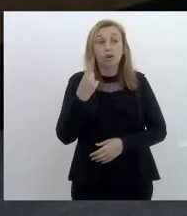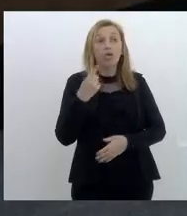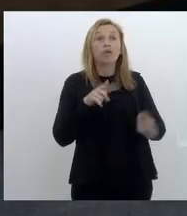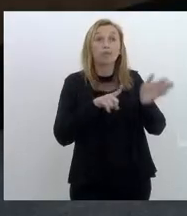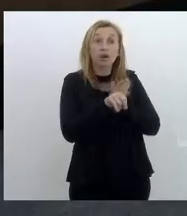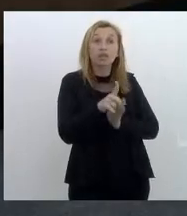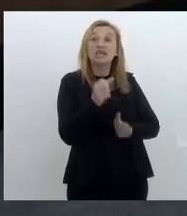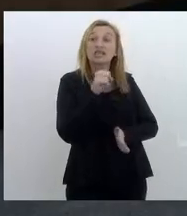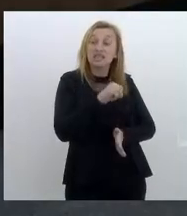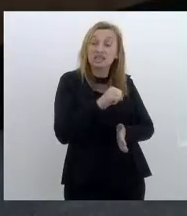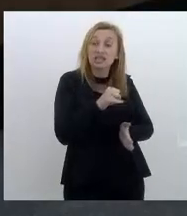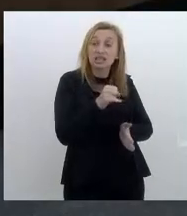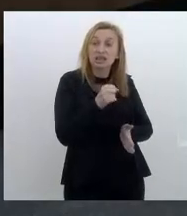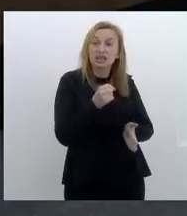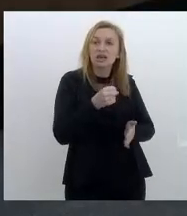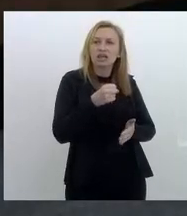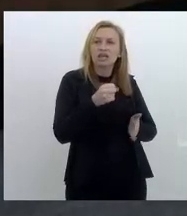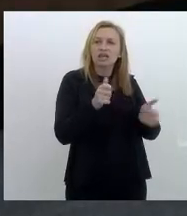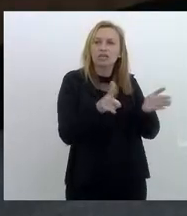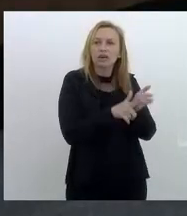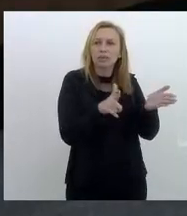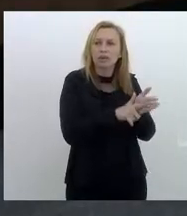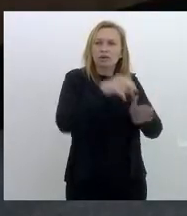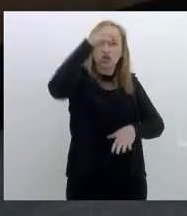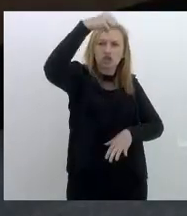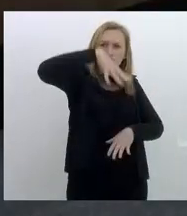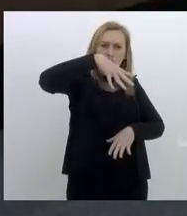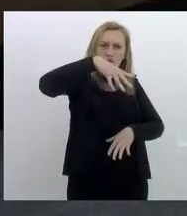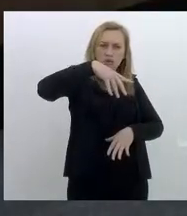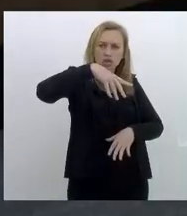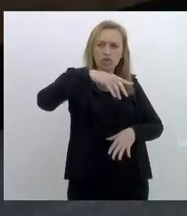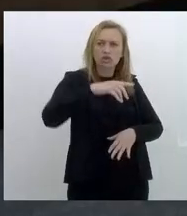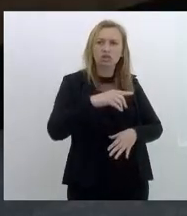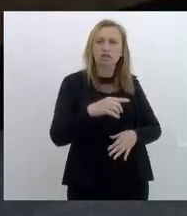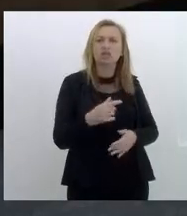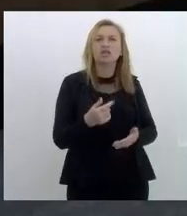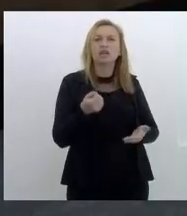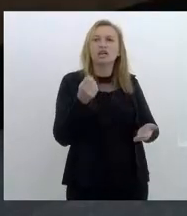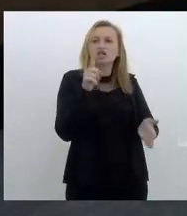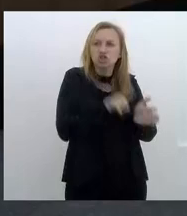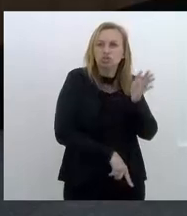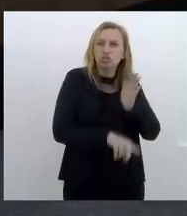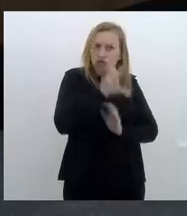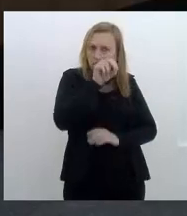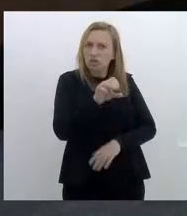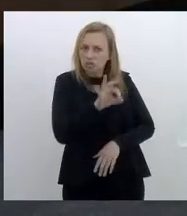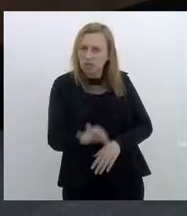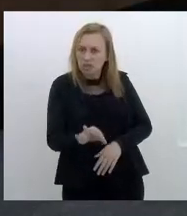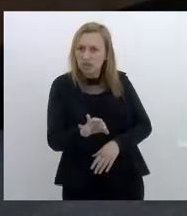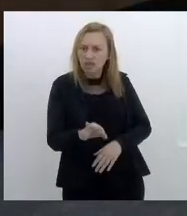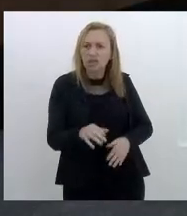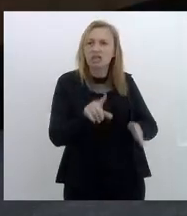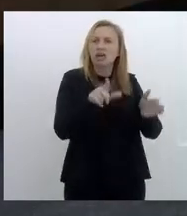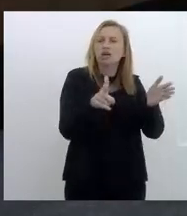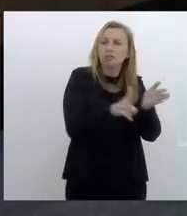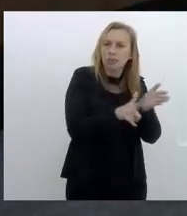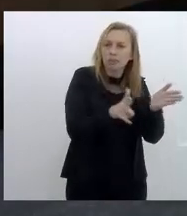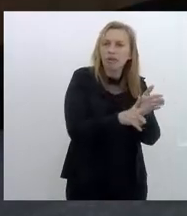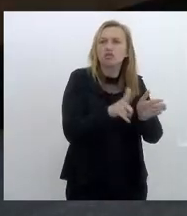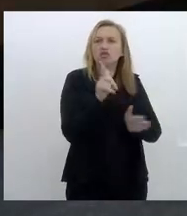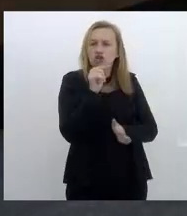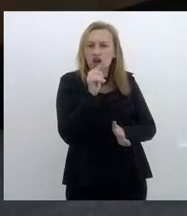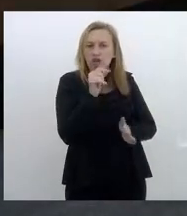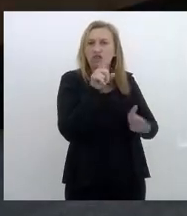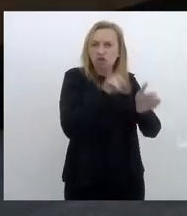se a conta de luz vai diminuir cinquenta por cento a conta de gás vai dormir cinquenta por cento a conta de água de menos cinquenta por